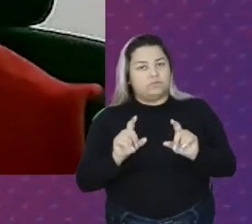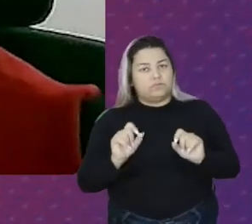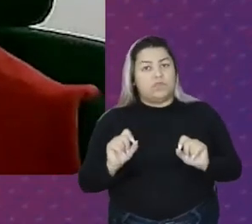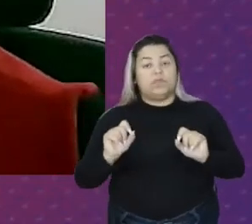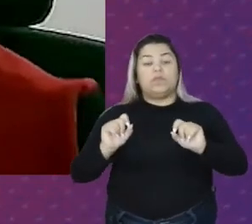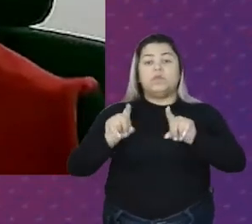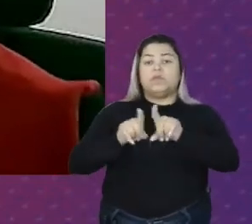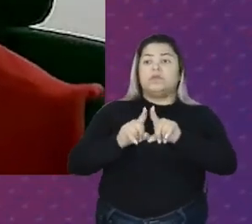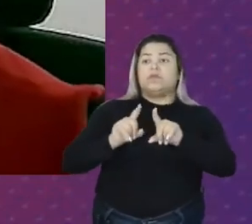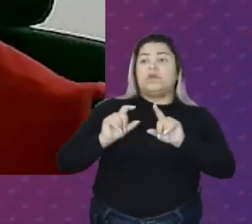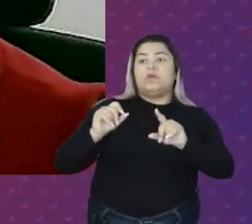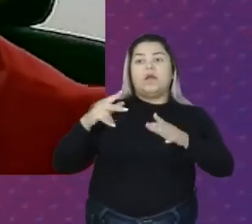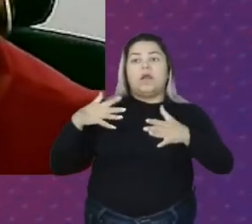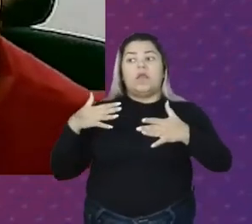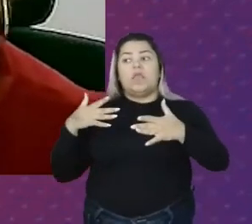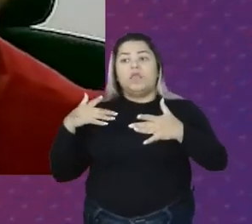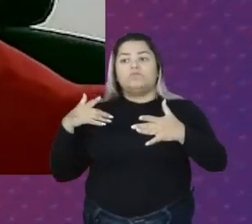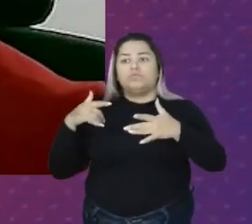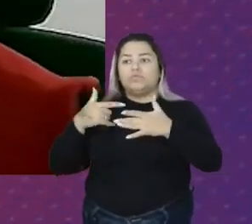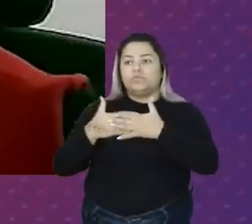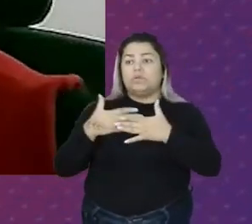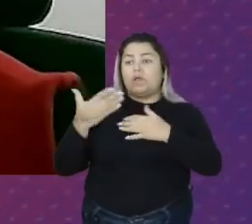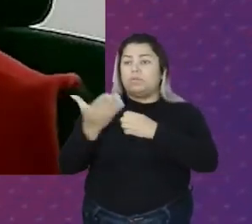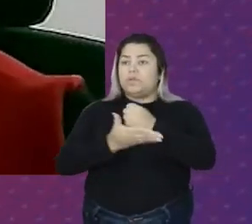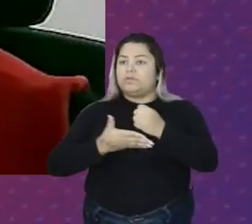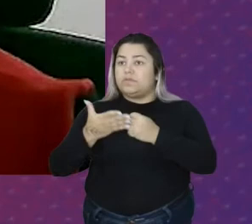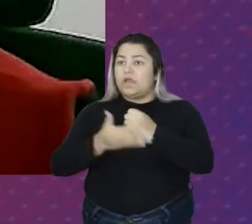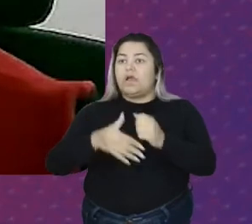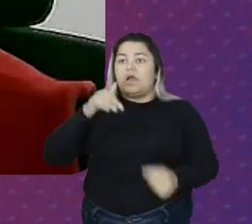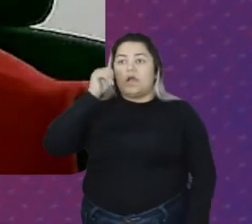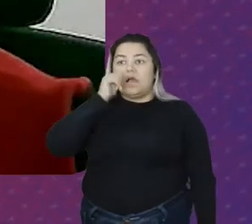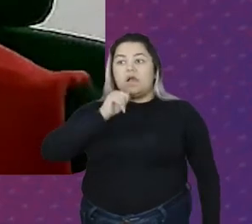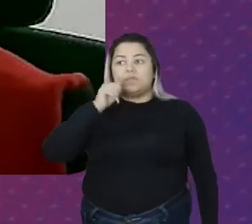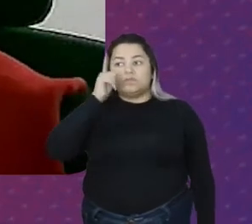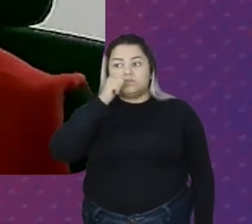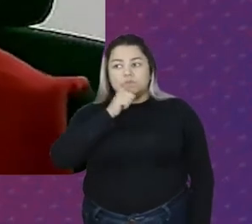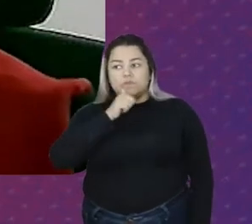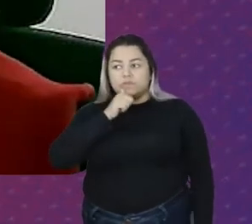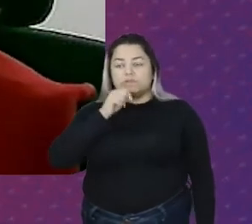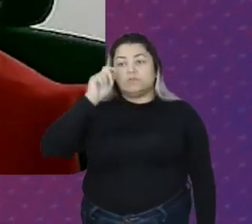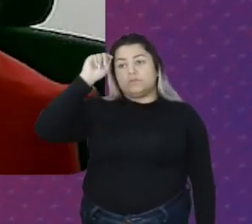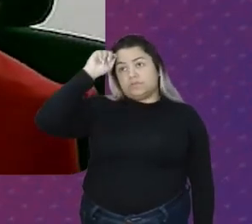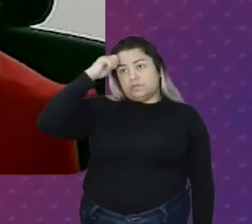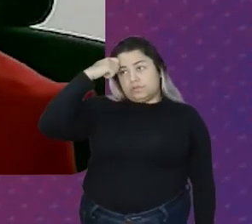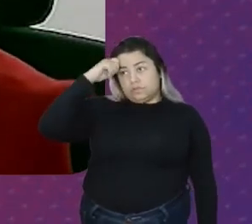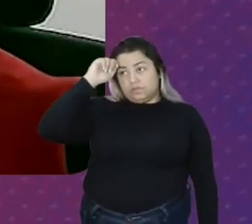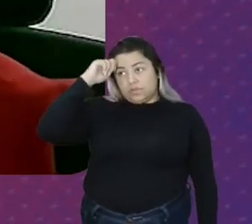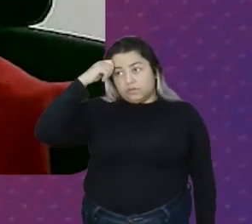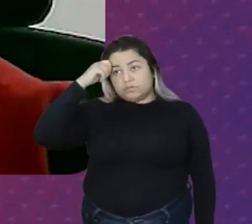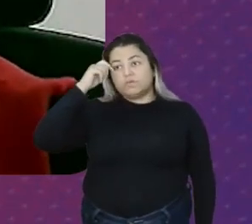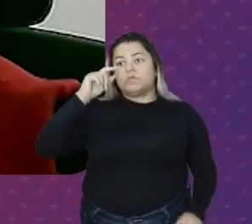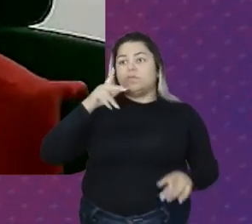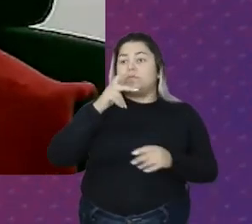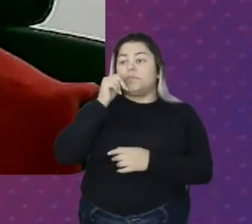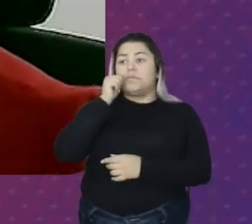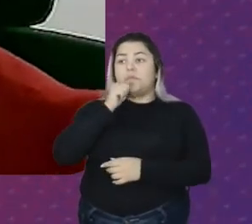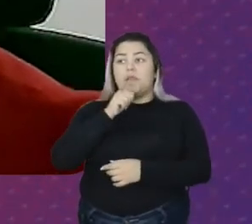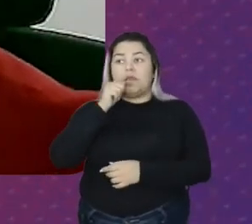Ela atinge basicamente as mulheres, negros e negras,